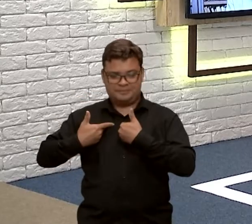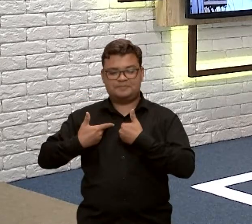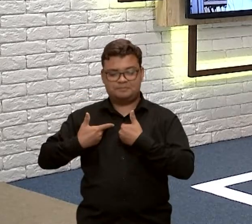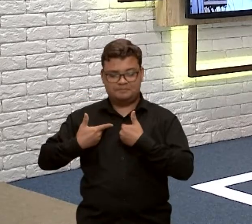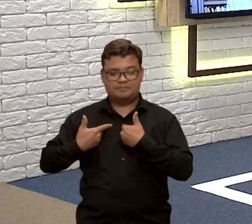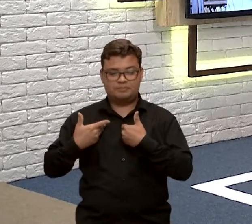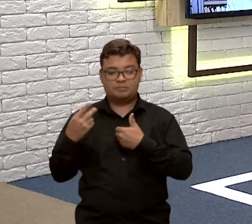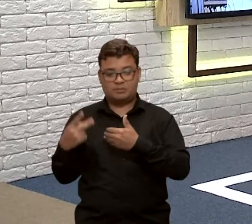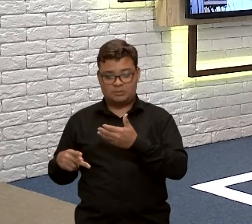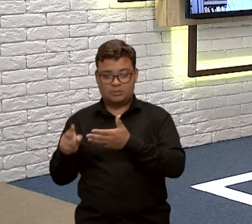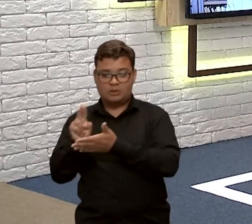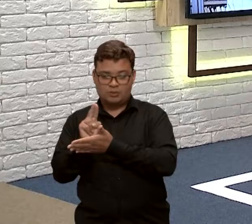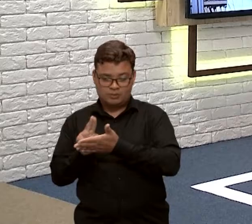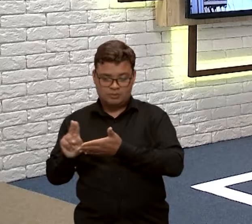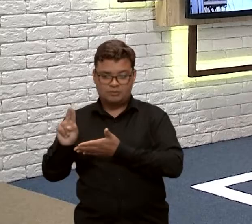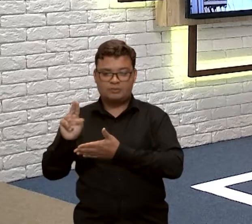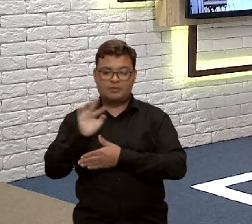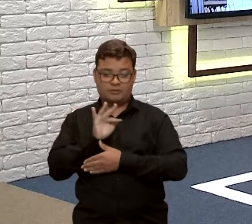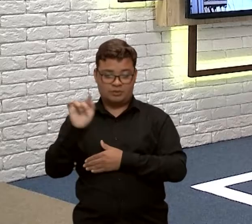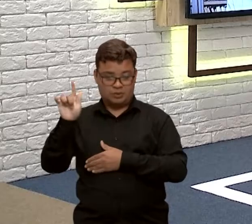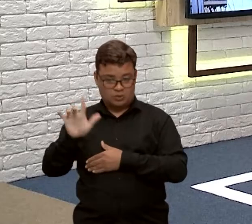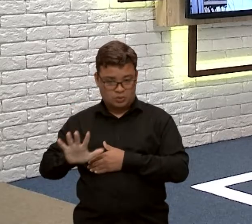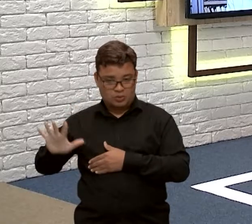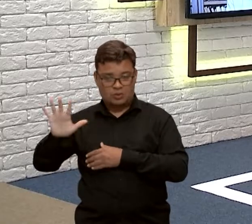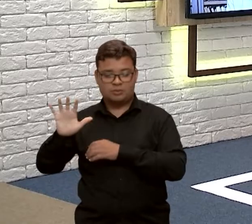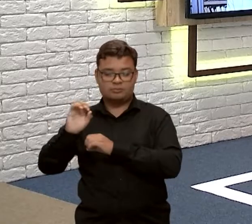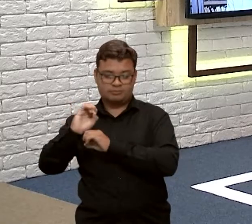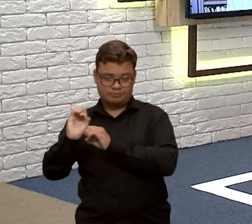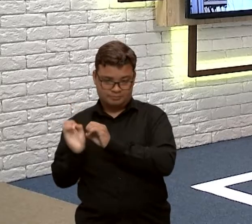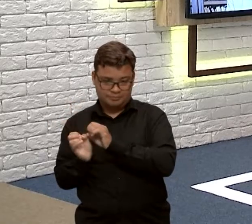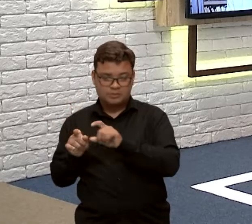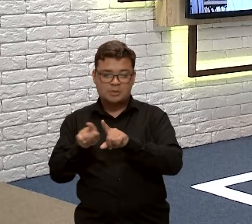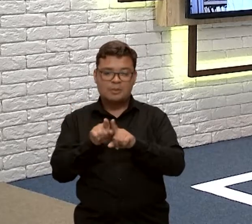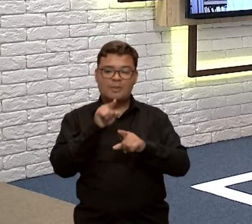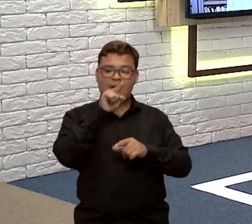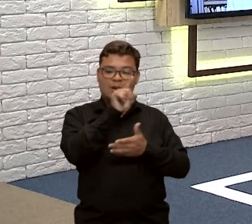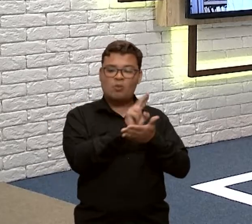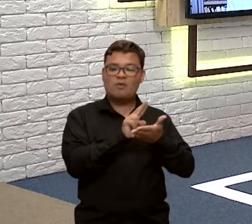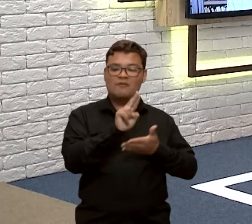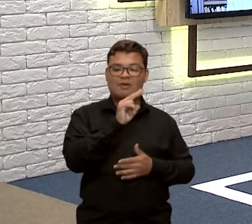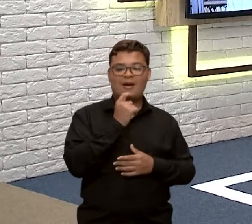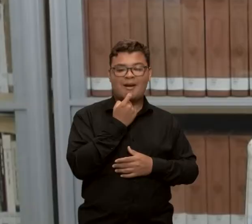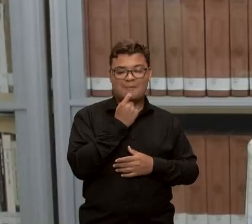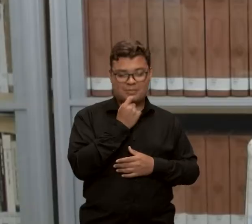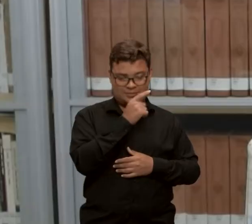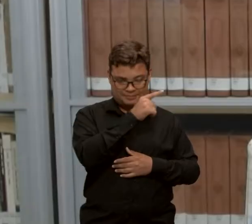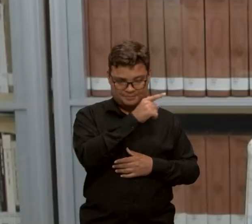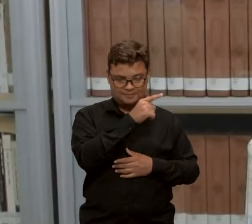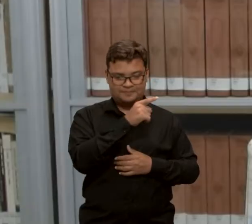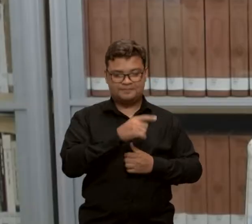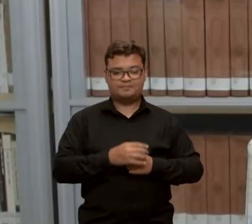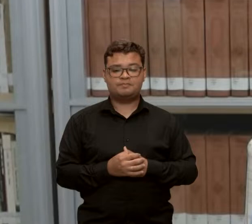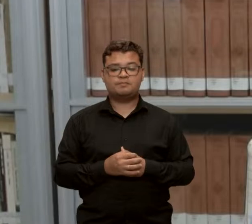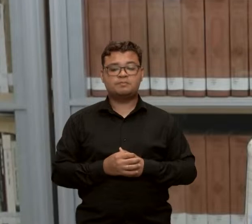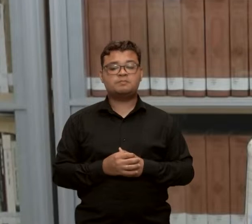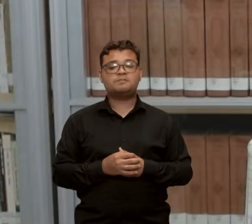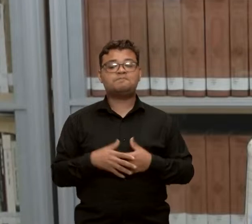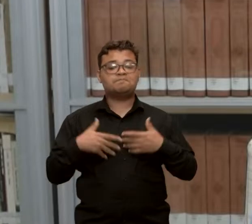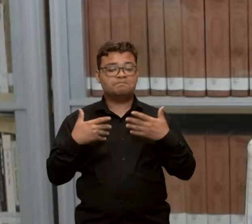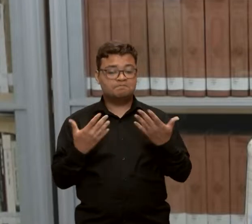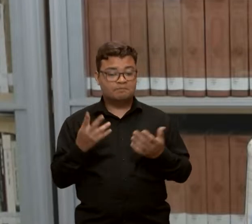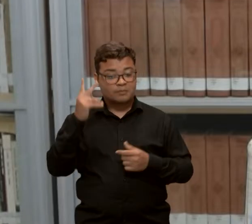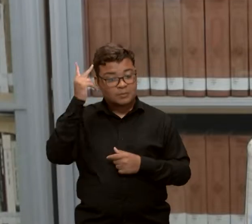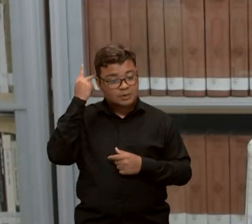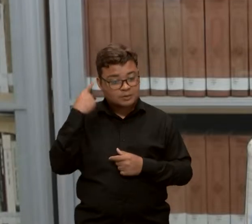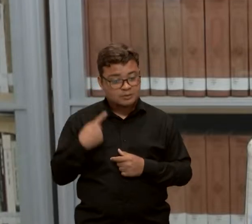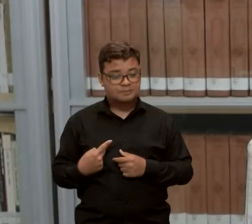e da Universidade Estadual de Campinas também, né? E eu devo atribuir isso, Camila,